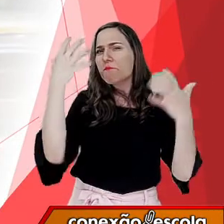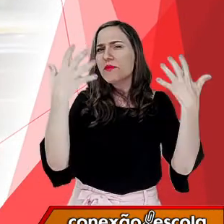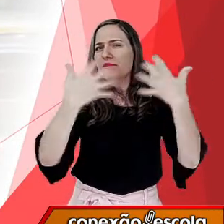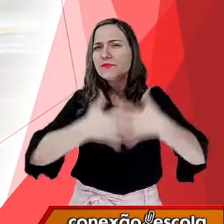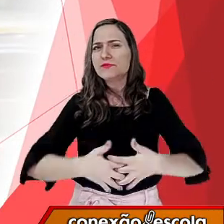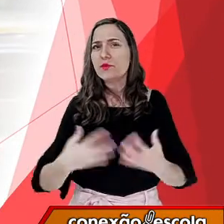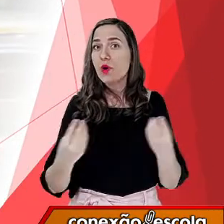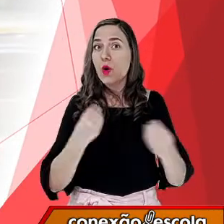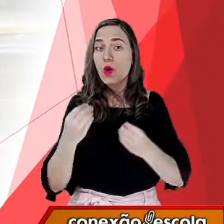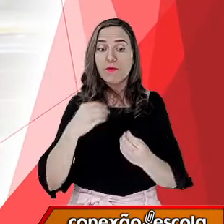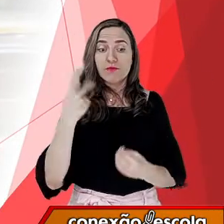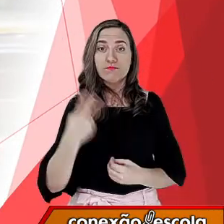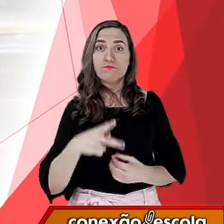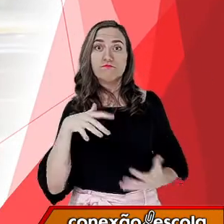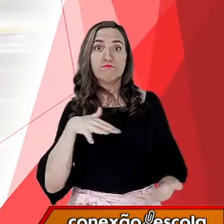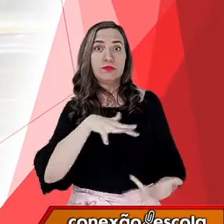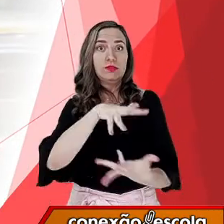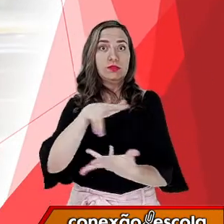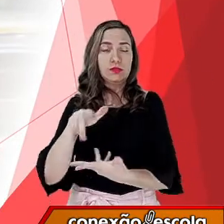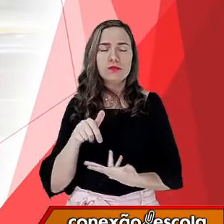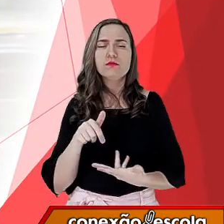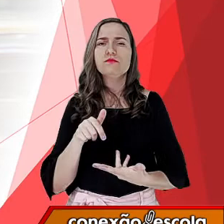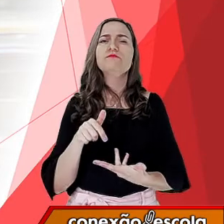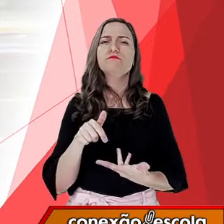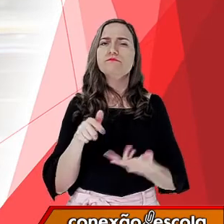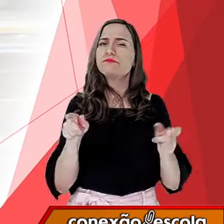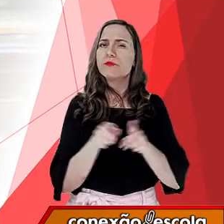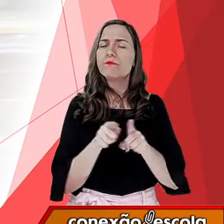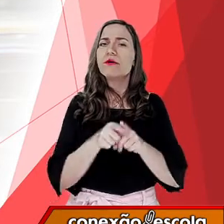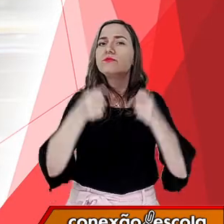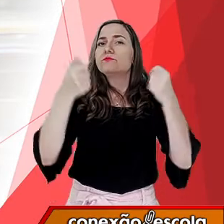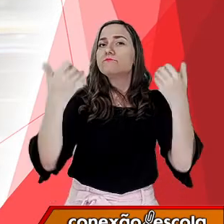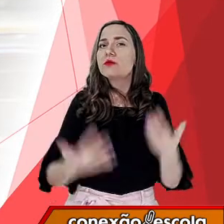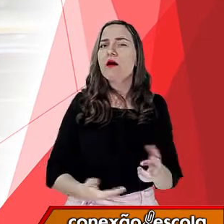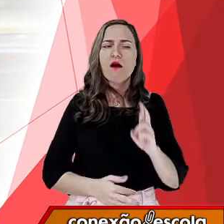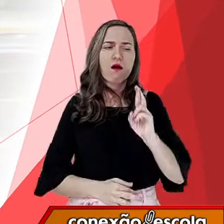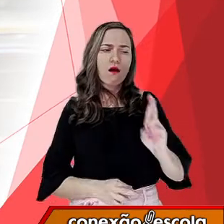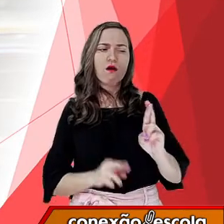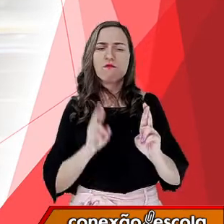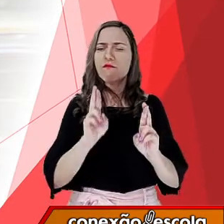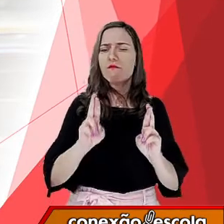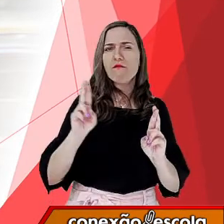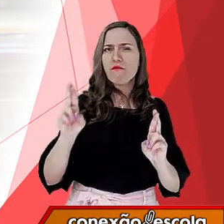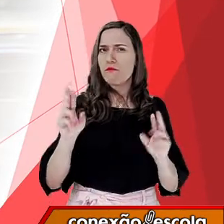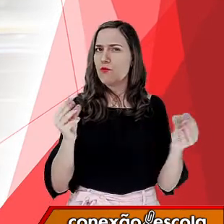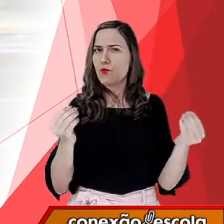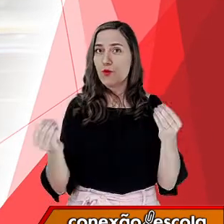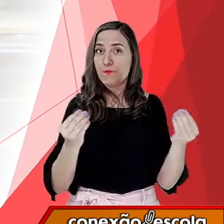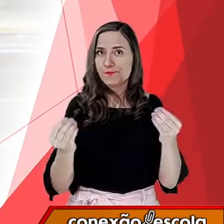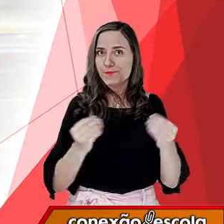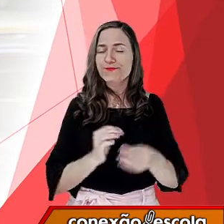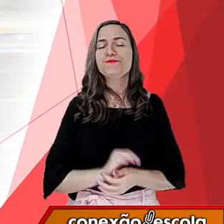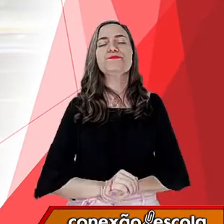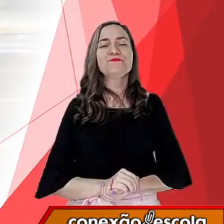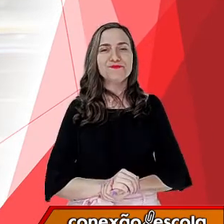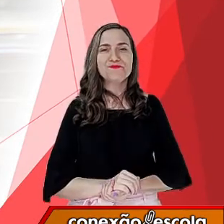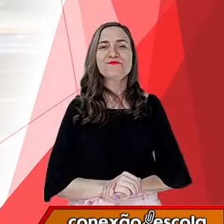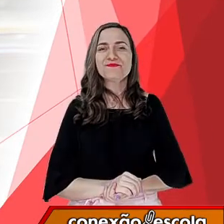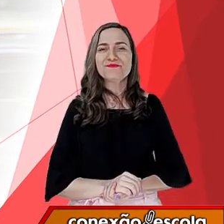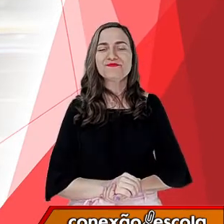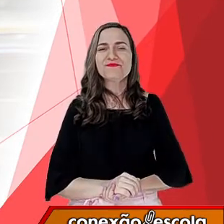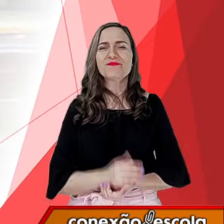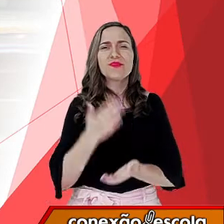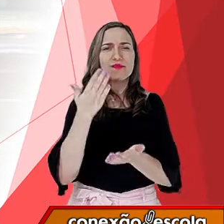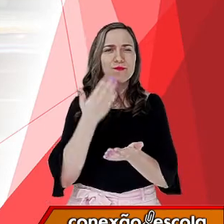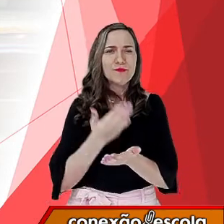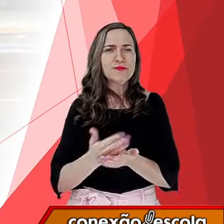nosso planeta Terra, vamos falar um pouquinho sobre o uso do R e RR? Para